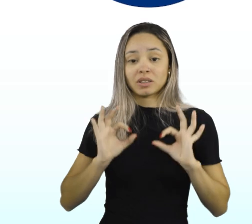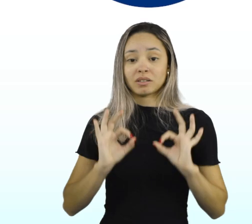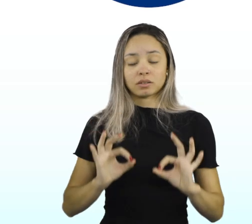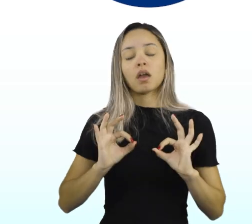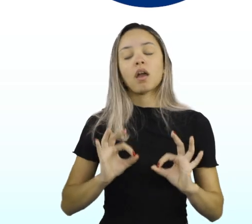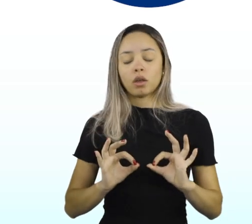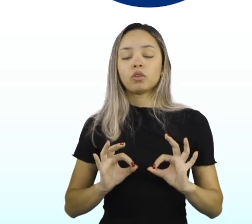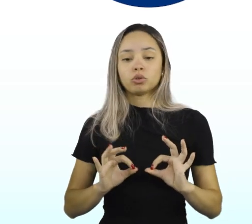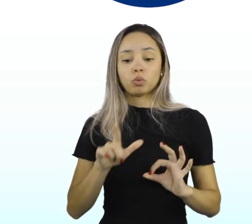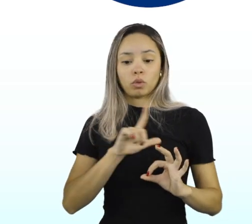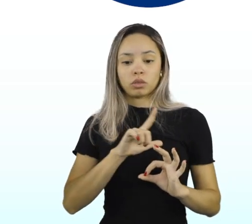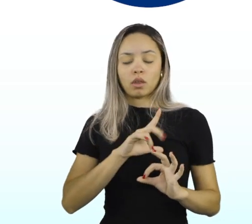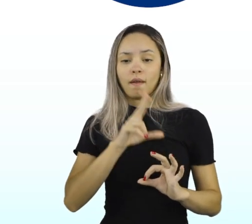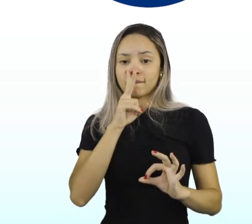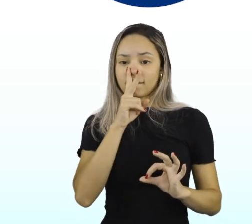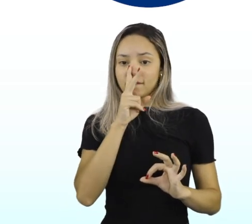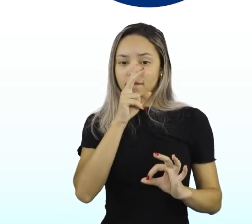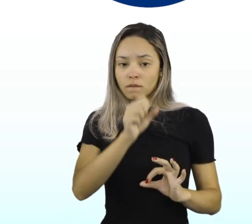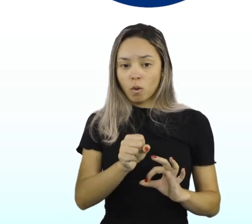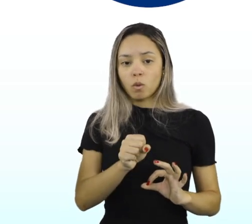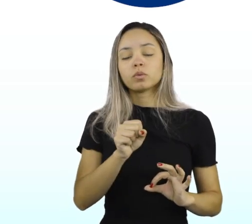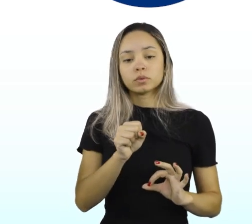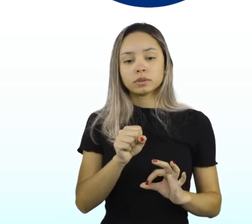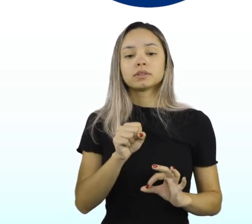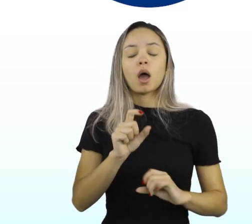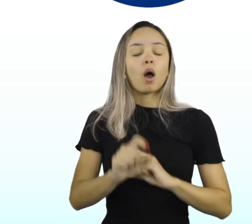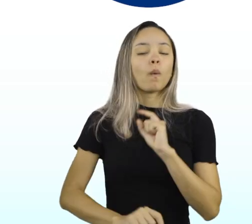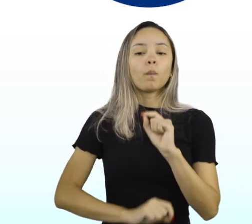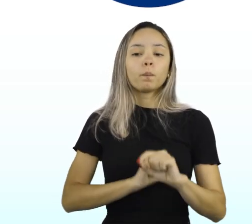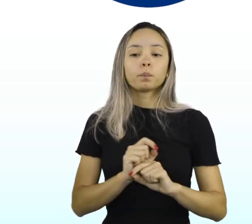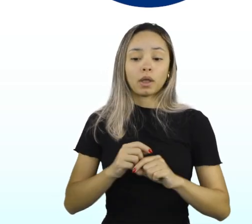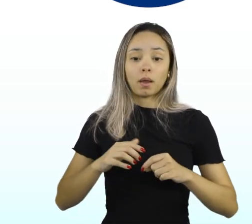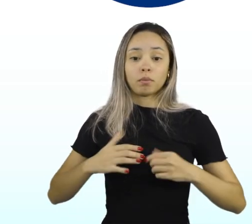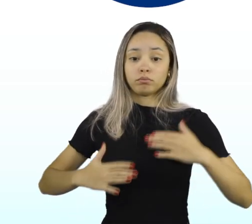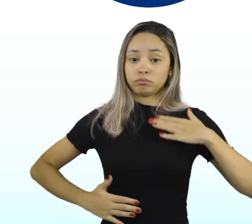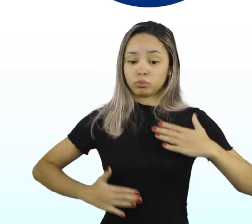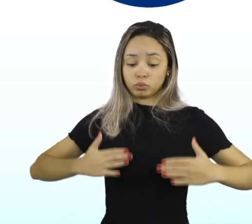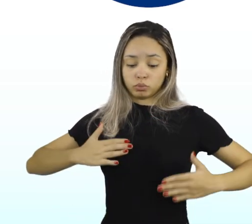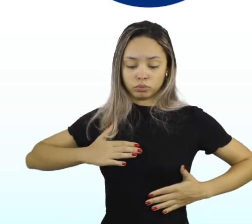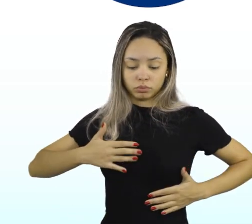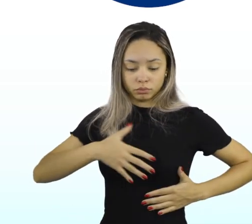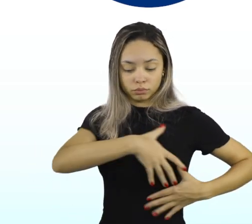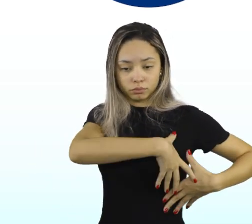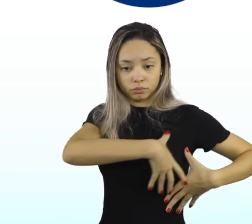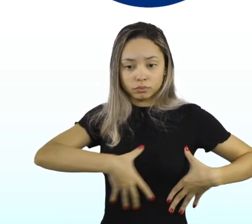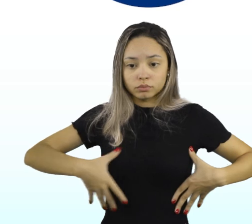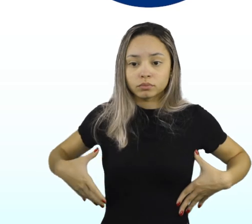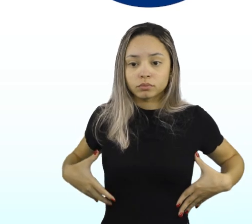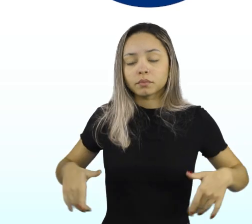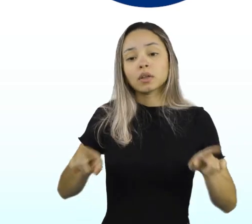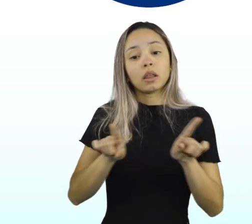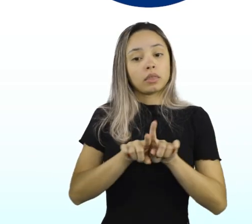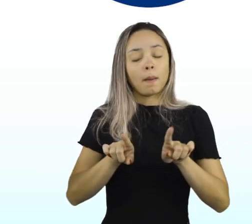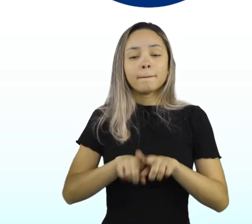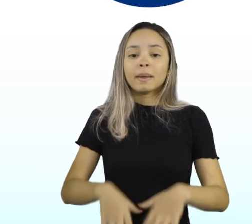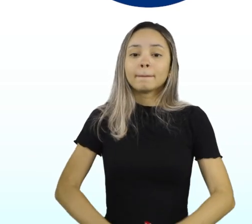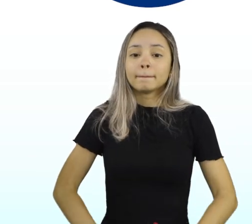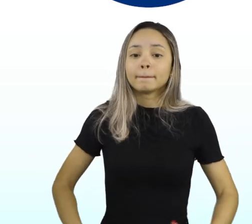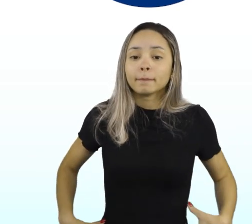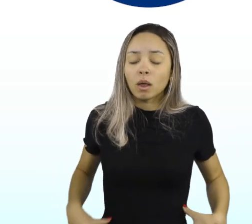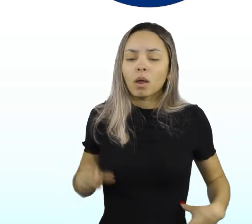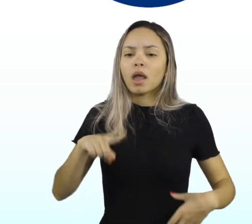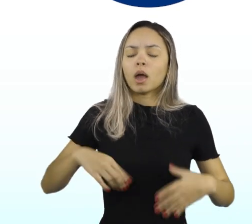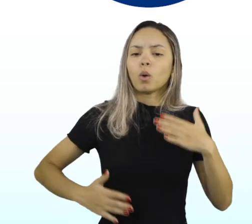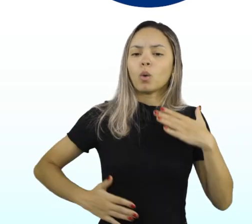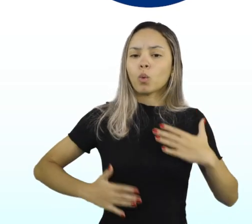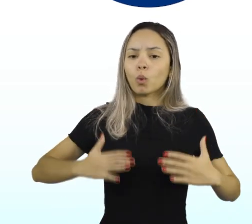maior parte de sua força de resistência é aplicada sobre a caixa torácica e a pelvis. Pois é. Parte do